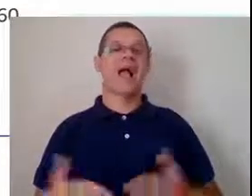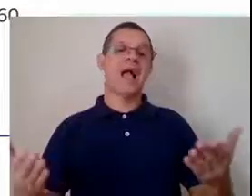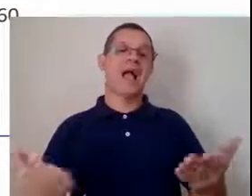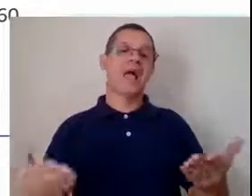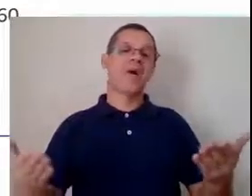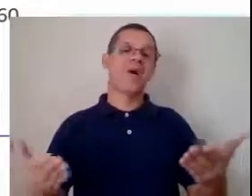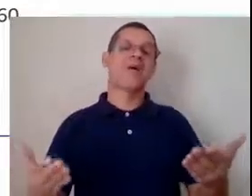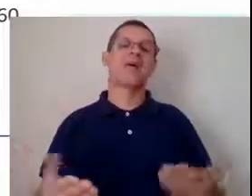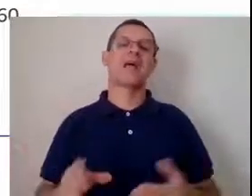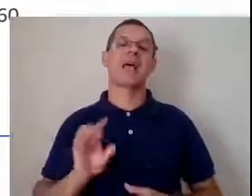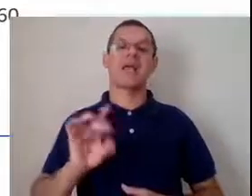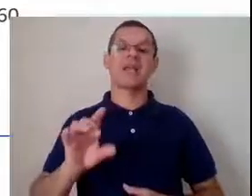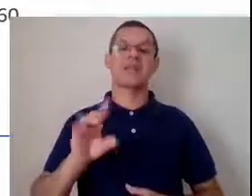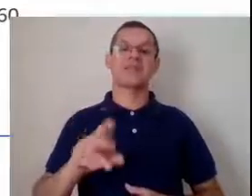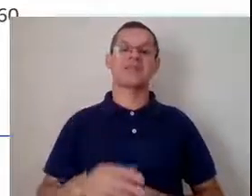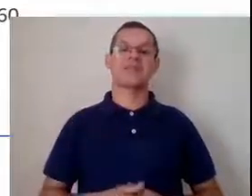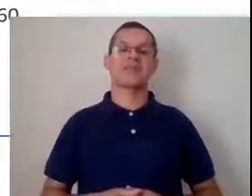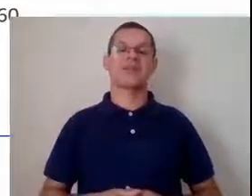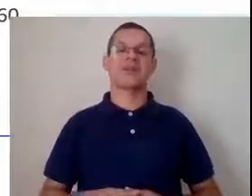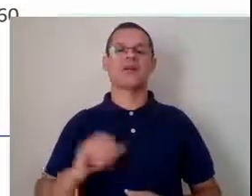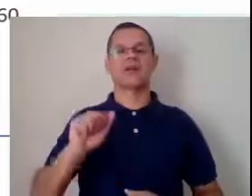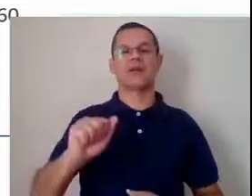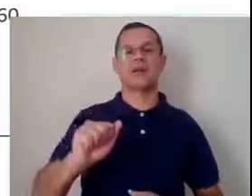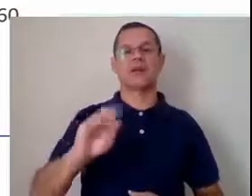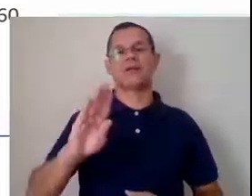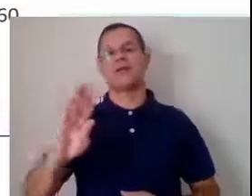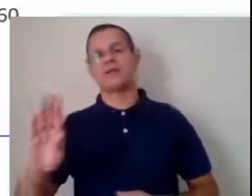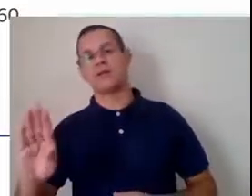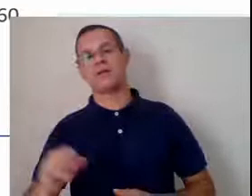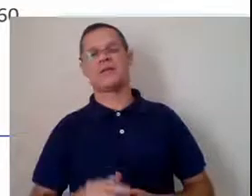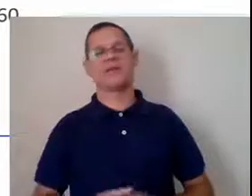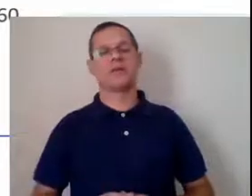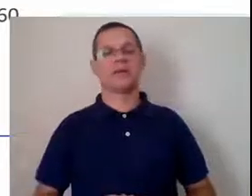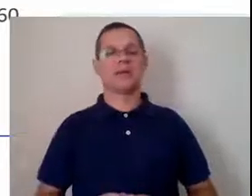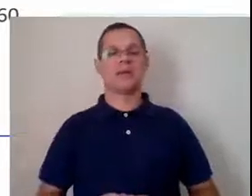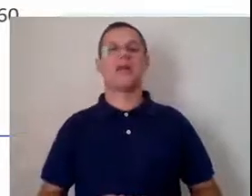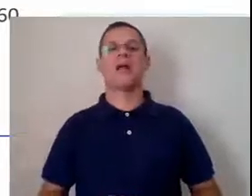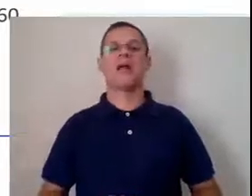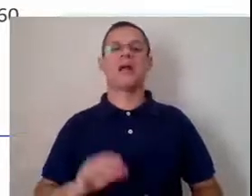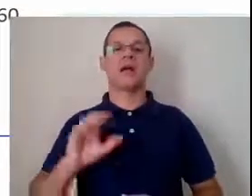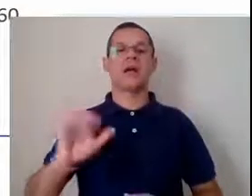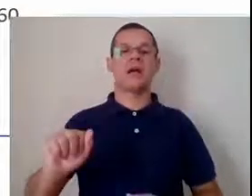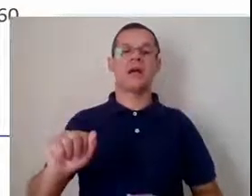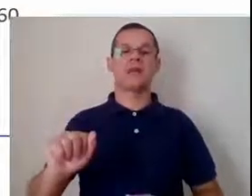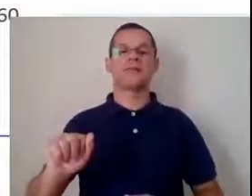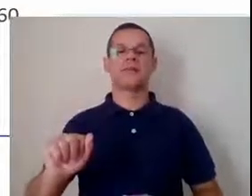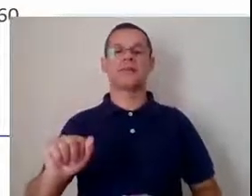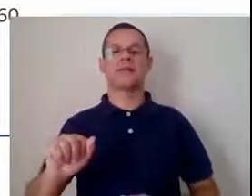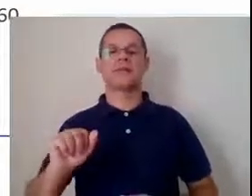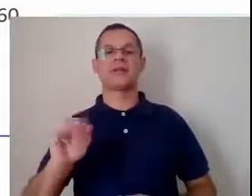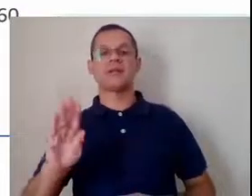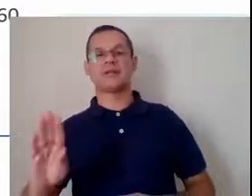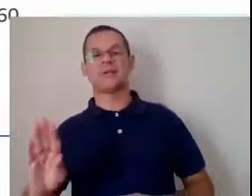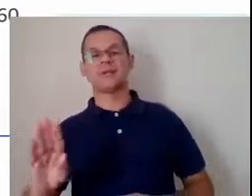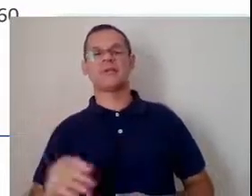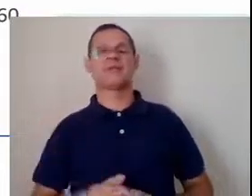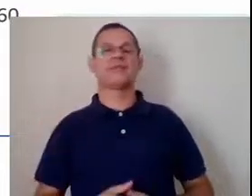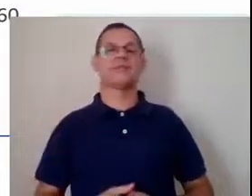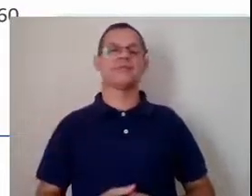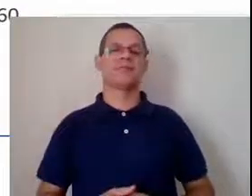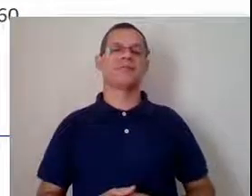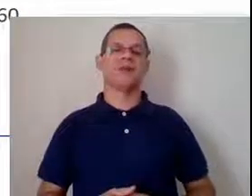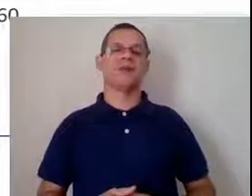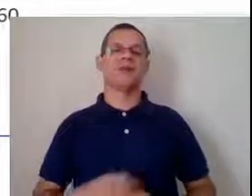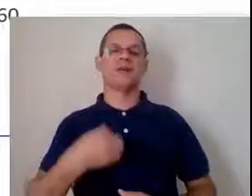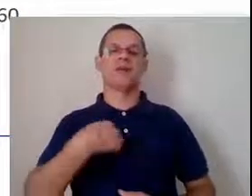Agora, apenas A e B. Entre A, que está aqui, e B, que está aqui,